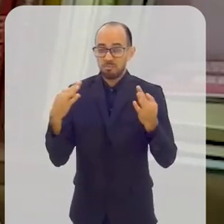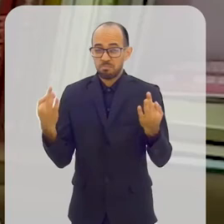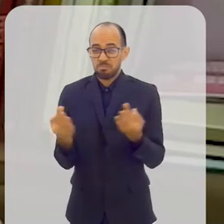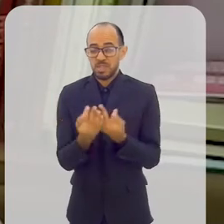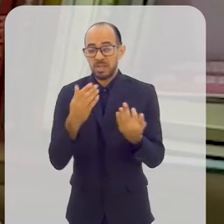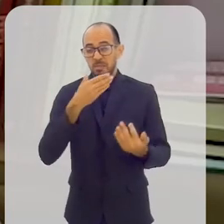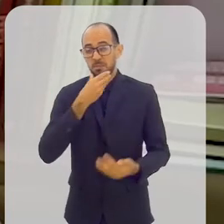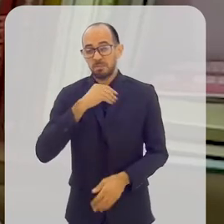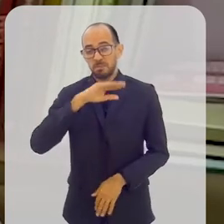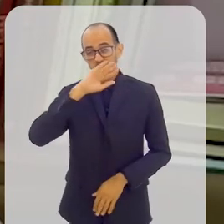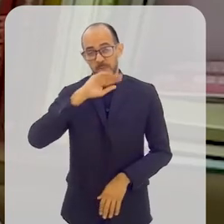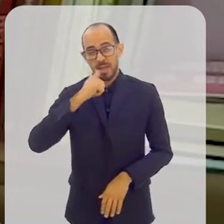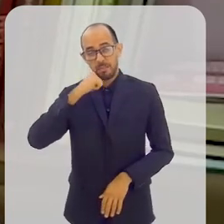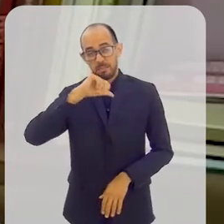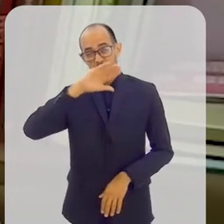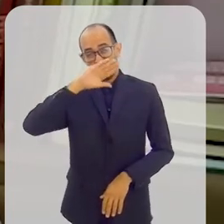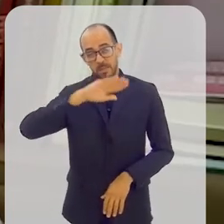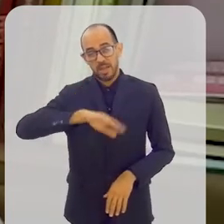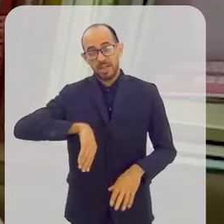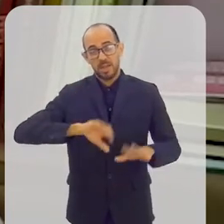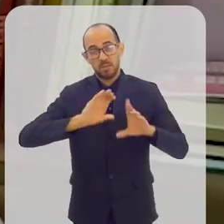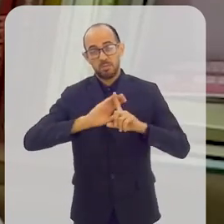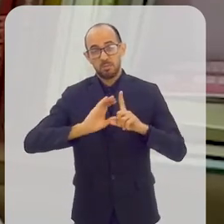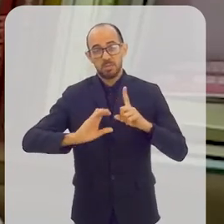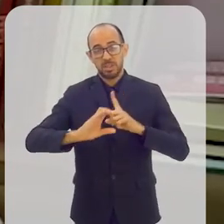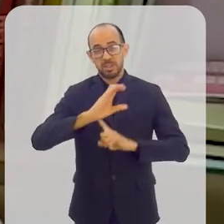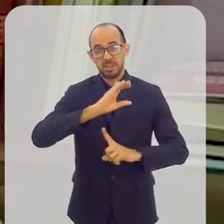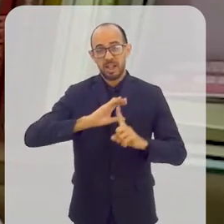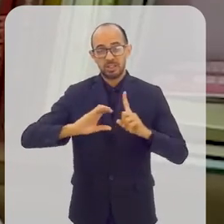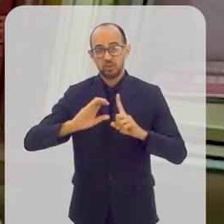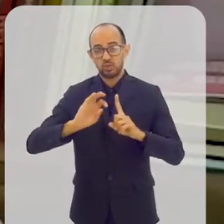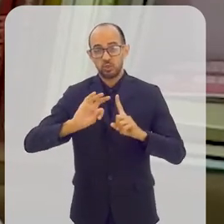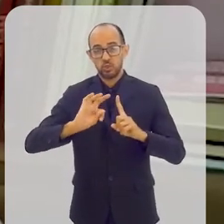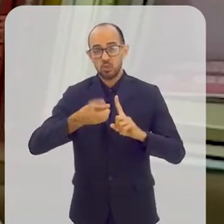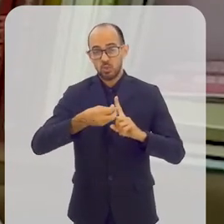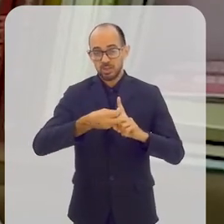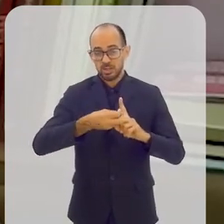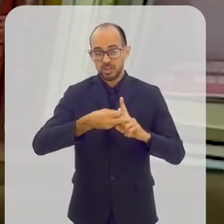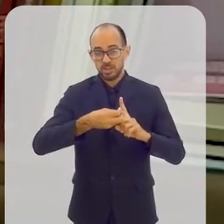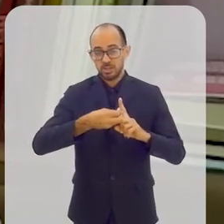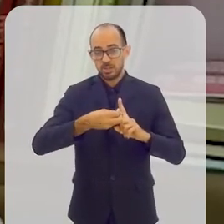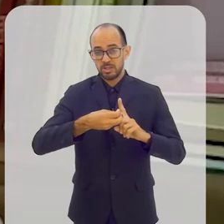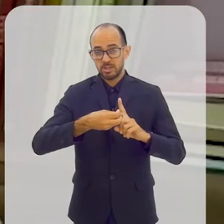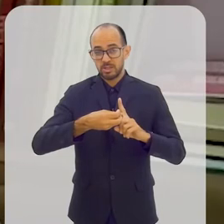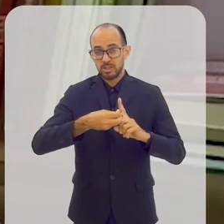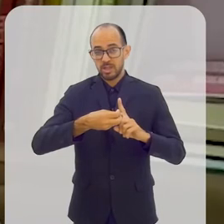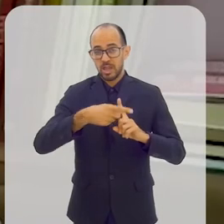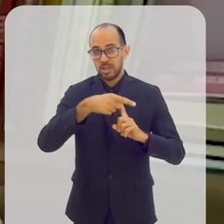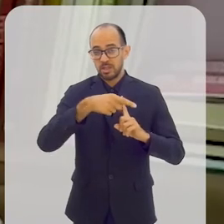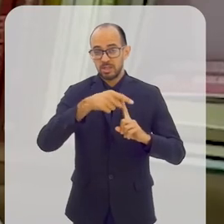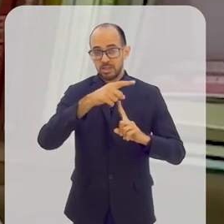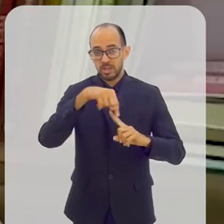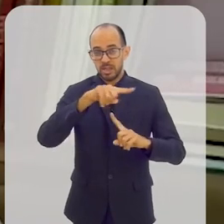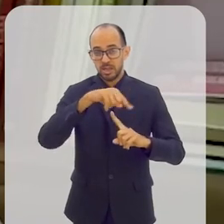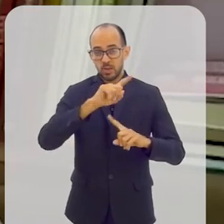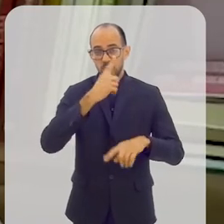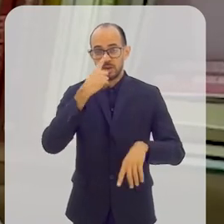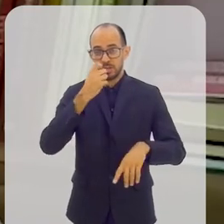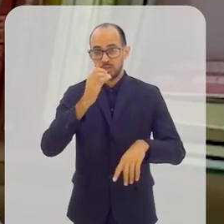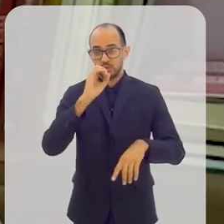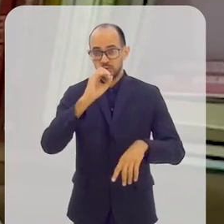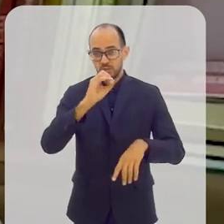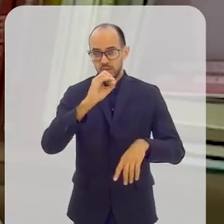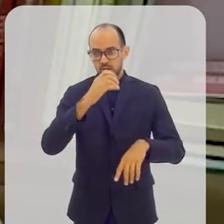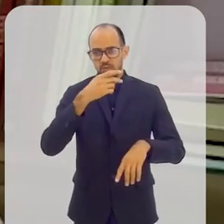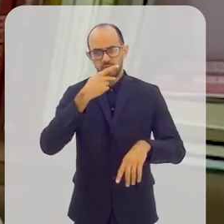pais, a comunidade inteira. E daí o Lixo Zero não virou uma matéria, porque eu tenho uma certa preocupação em